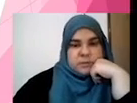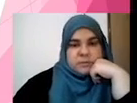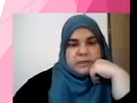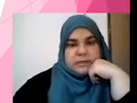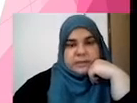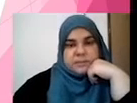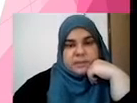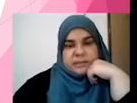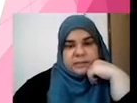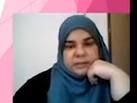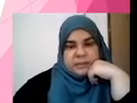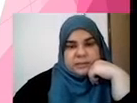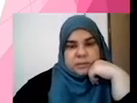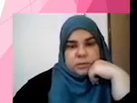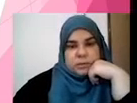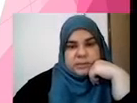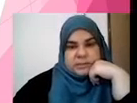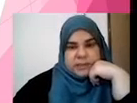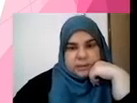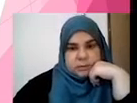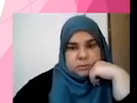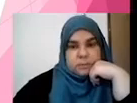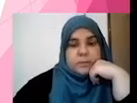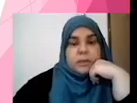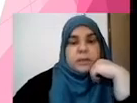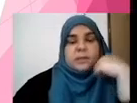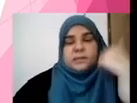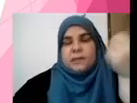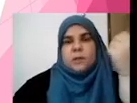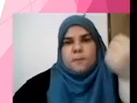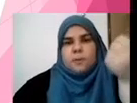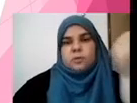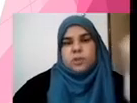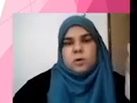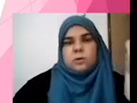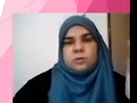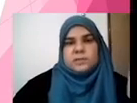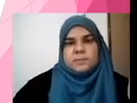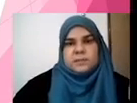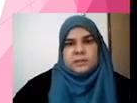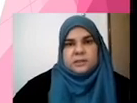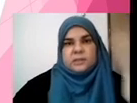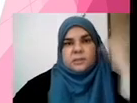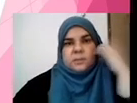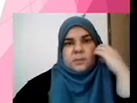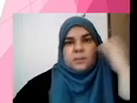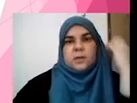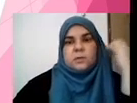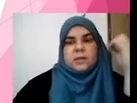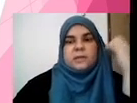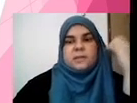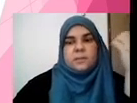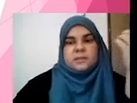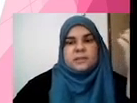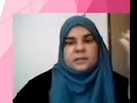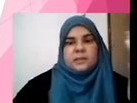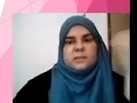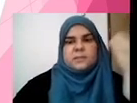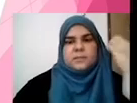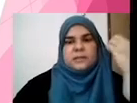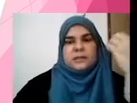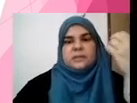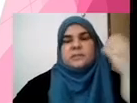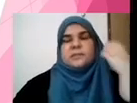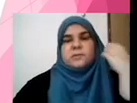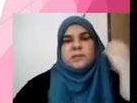Agora nós vamos falar das bissetrizes e do incentro. Incentro é o ponto de encontro das bissetrizes. Mas primeiro, o que são